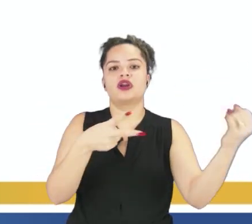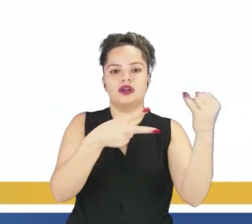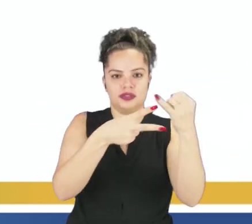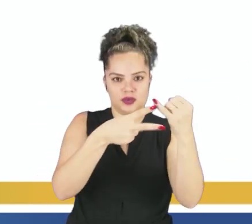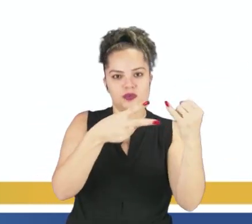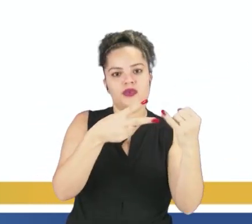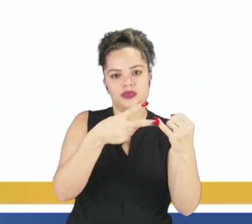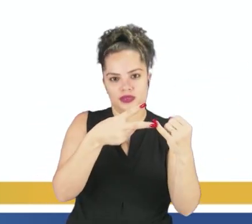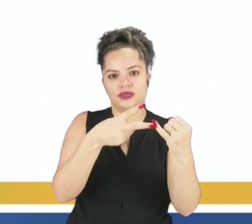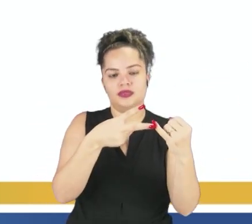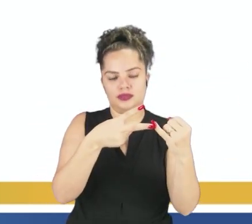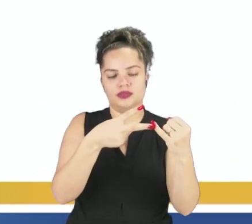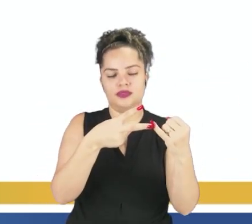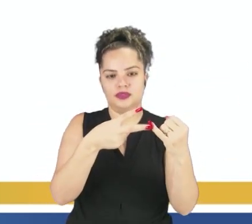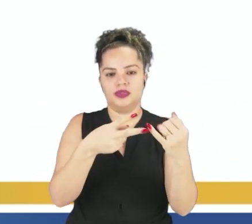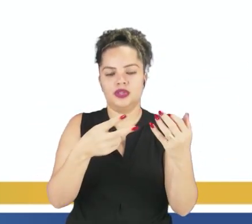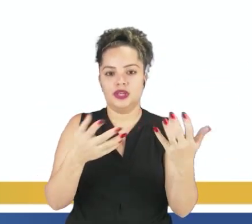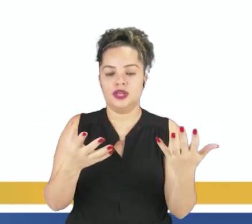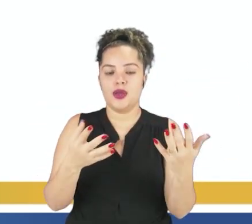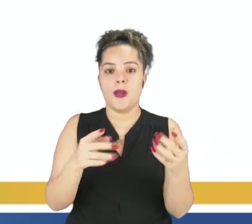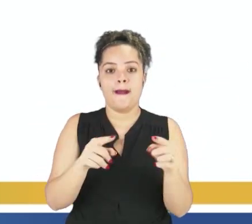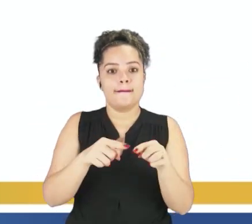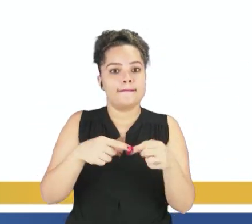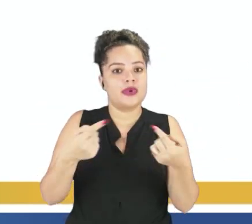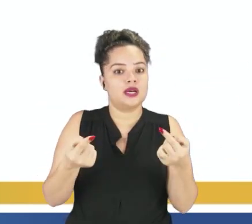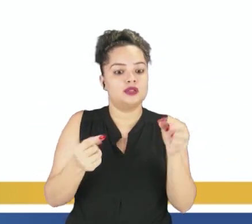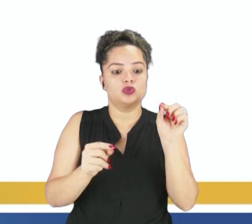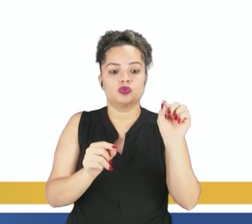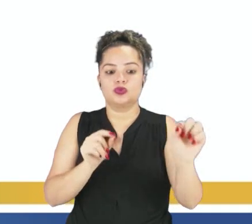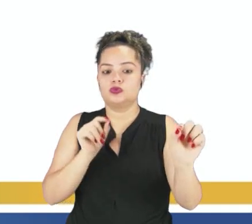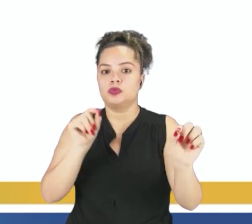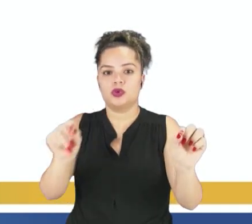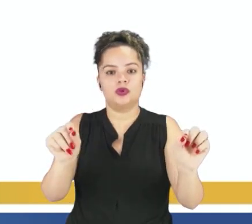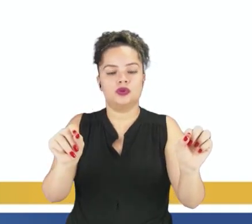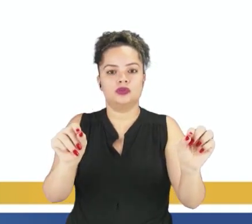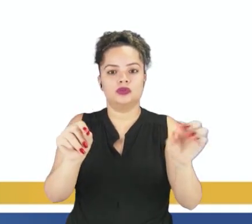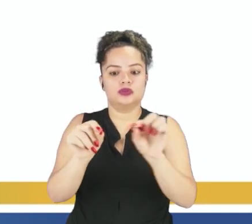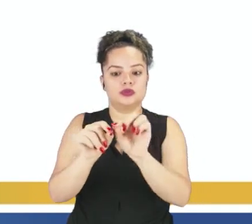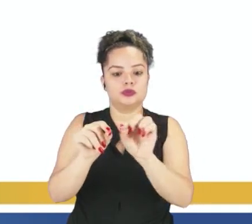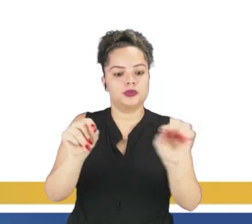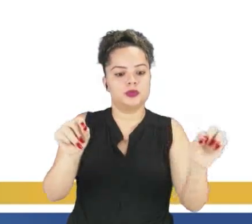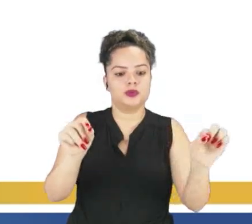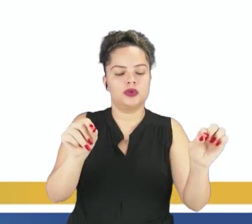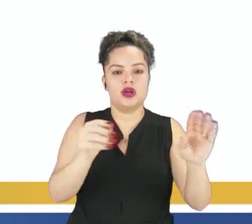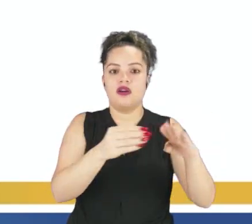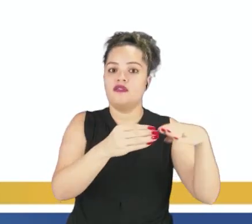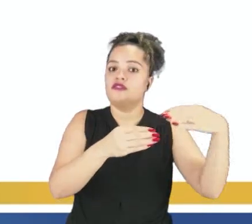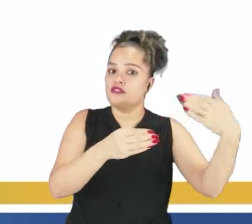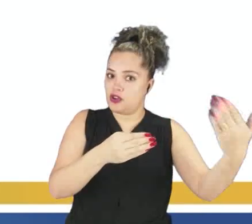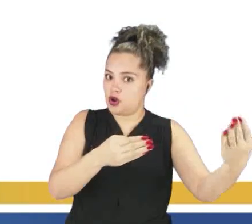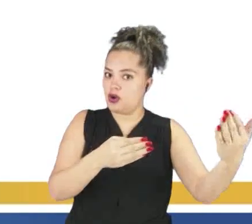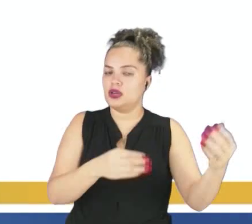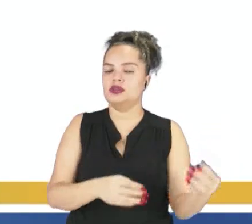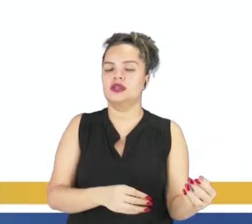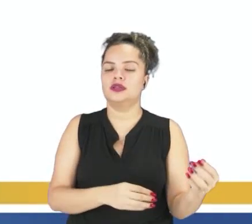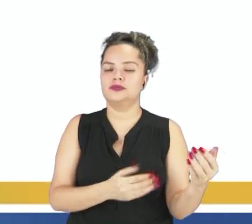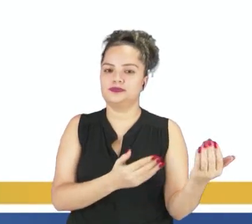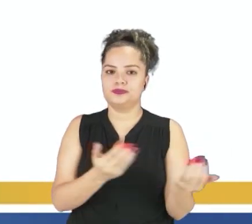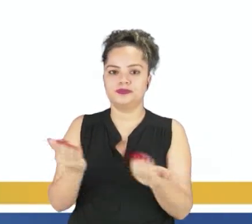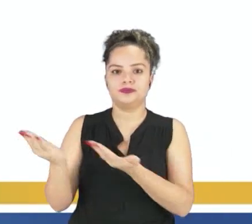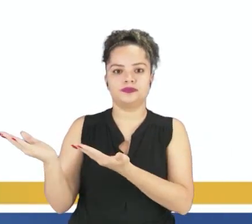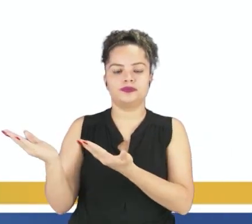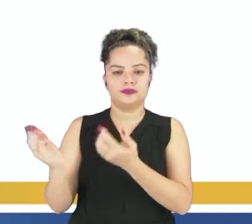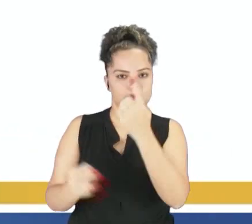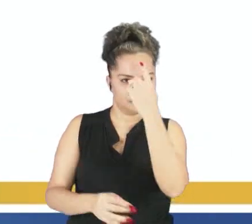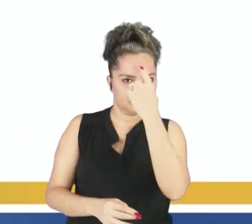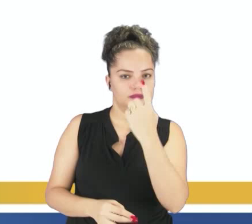estão no interior desse polígono, sem que todos os seus pontos estejam no interior dele. Como assim, professor? Observem aqui a imagem. Ó.